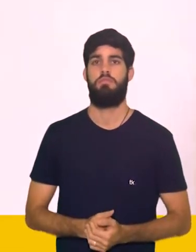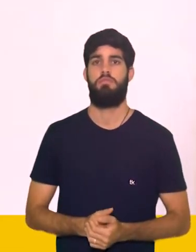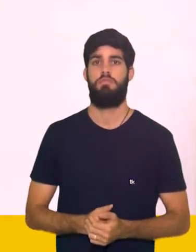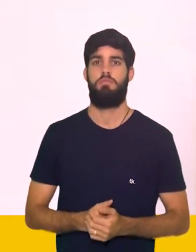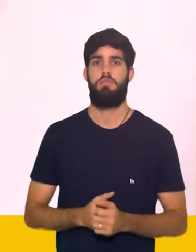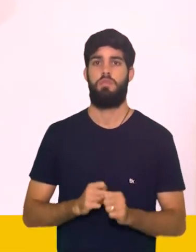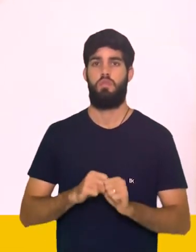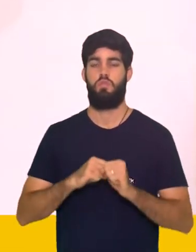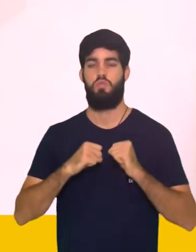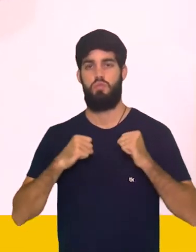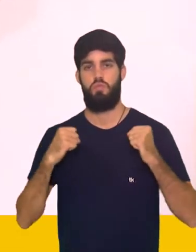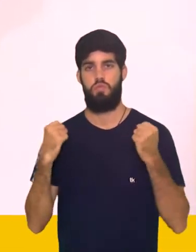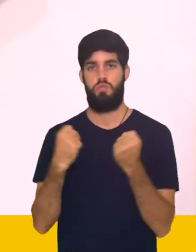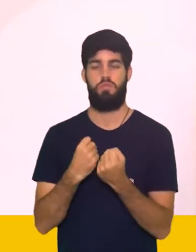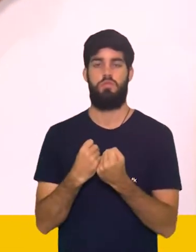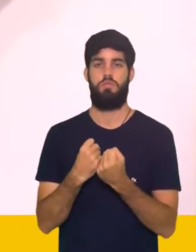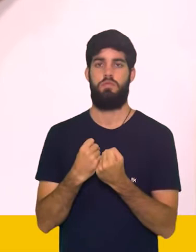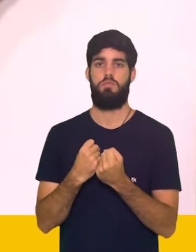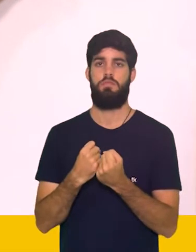a sociedade,